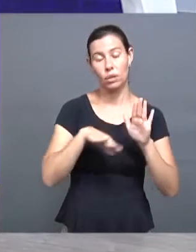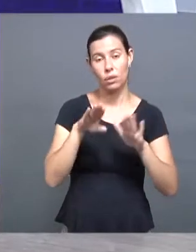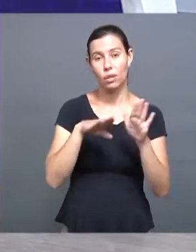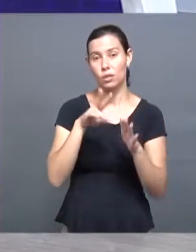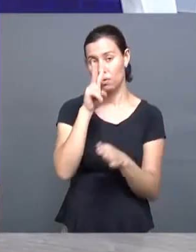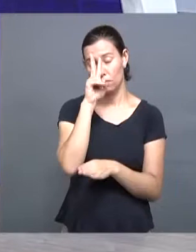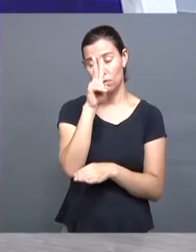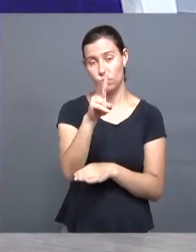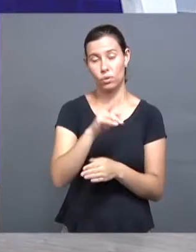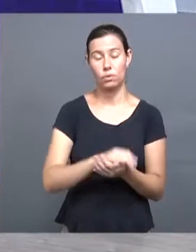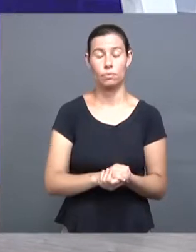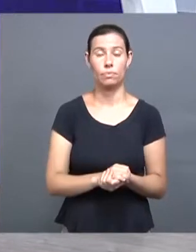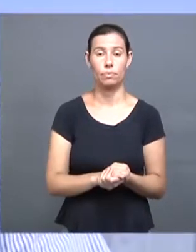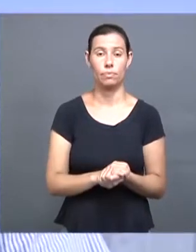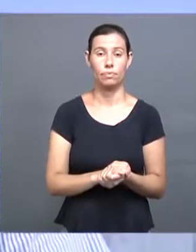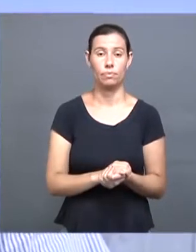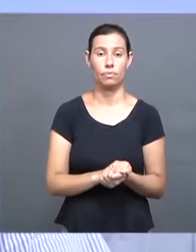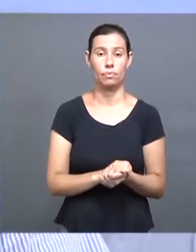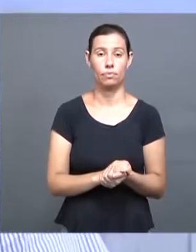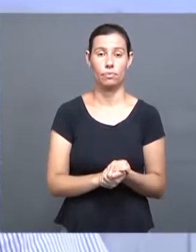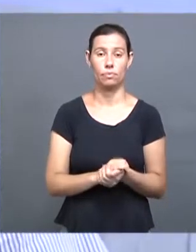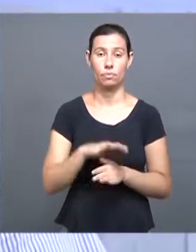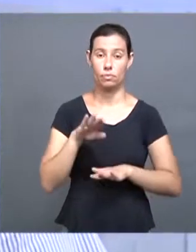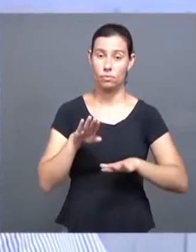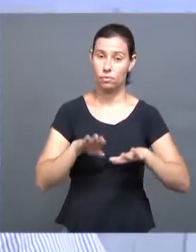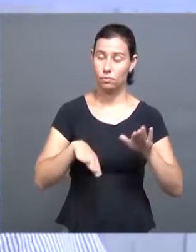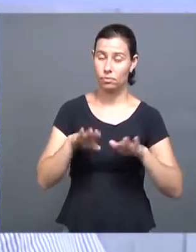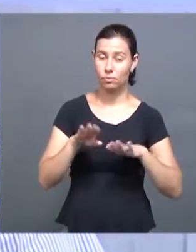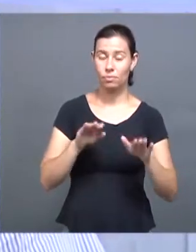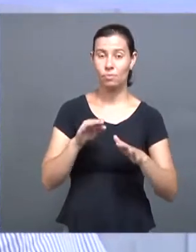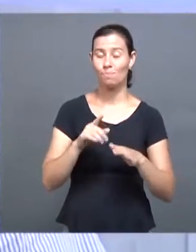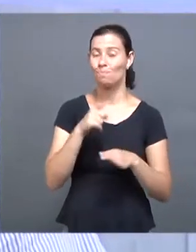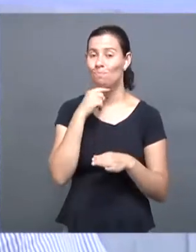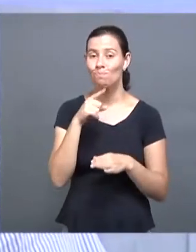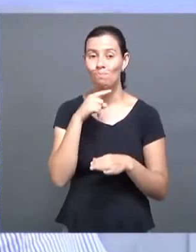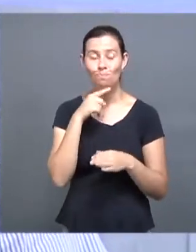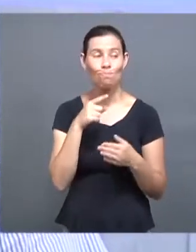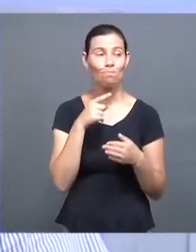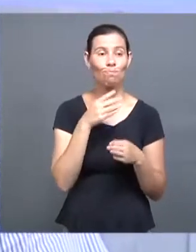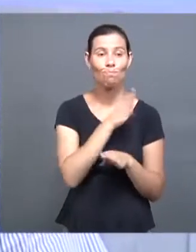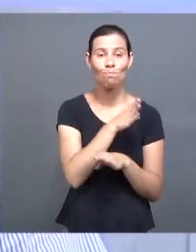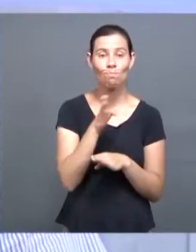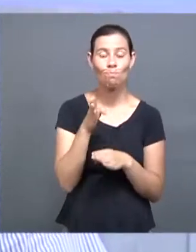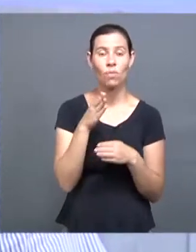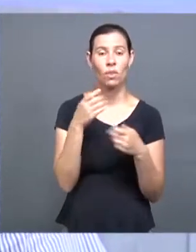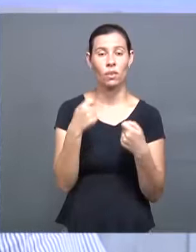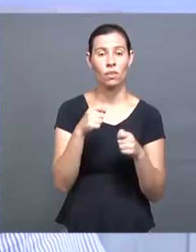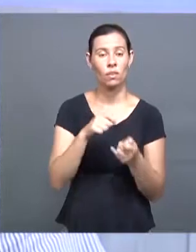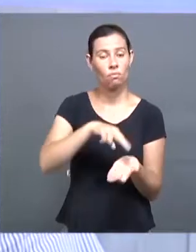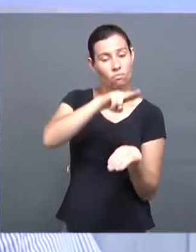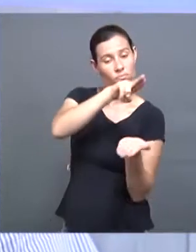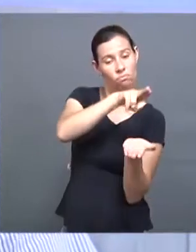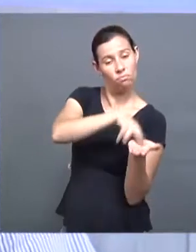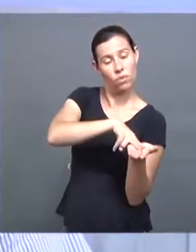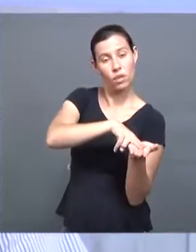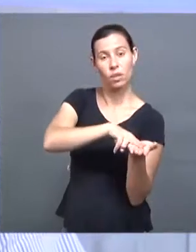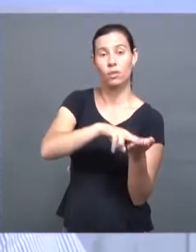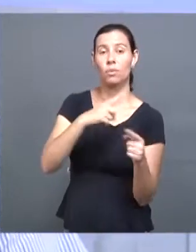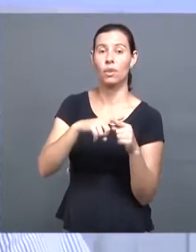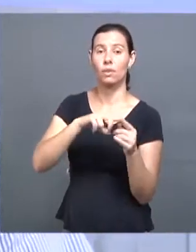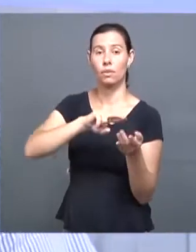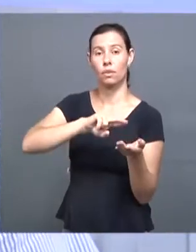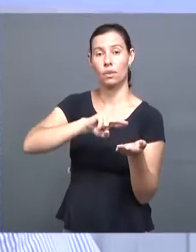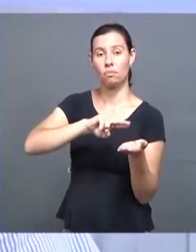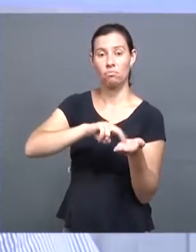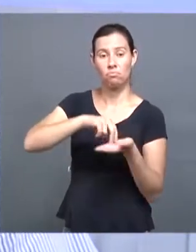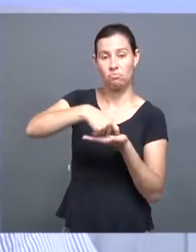forte, tende a ficar limitada pela dor, buscando repouso, porque quando ela se mexe, piora as dores. A